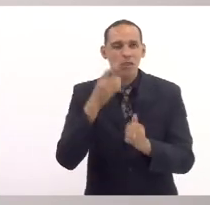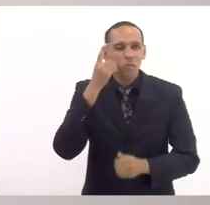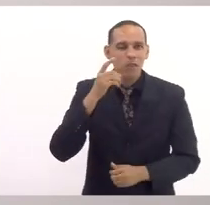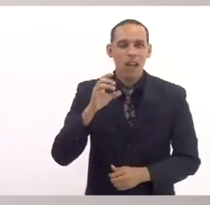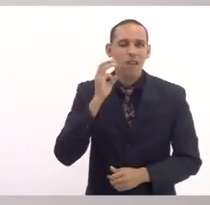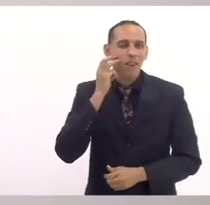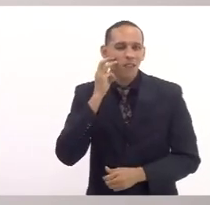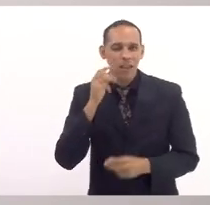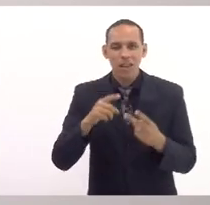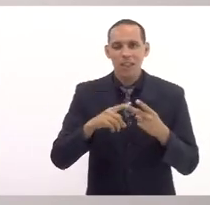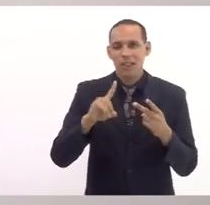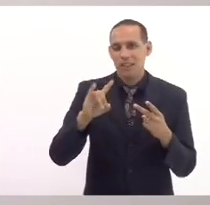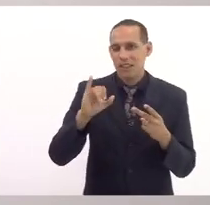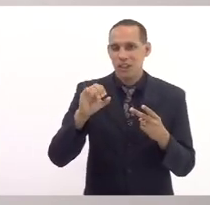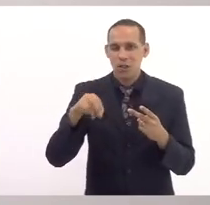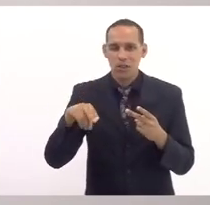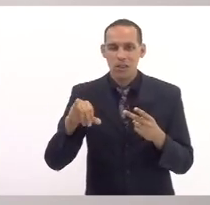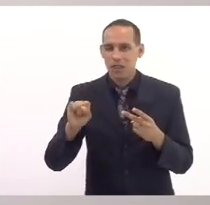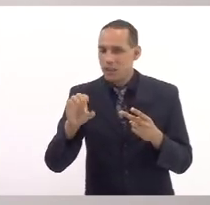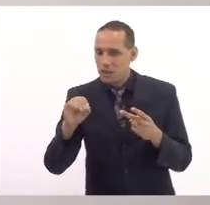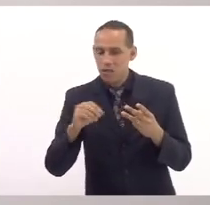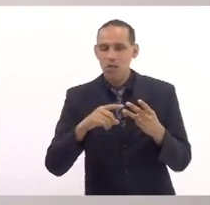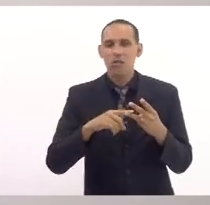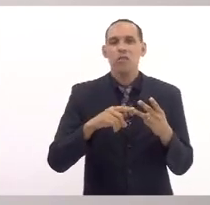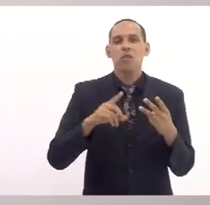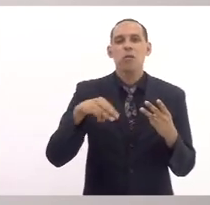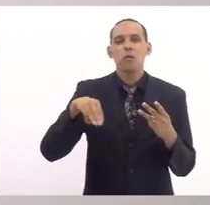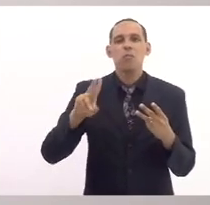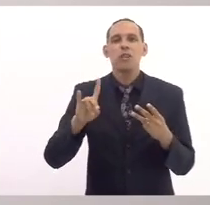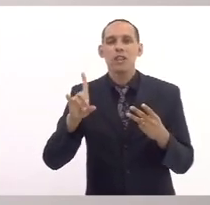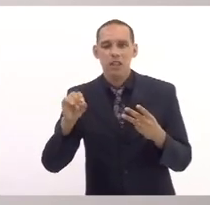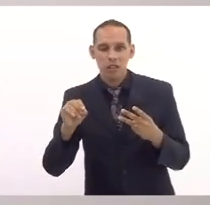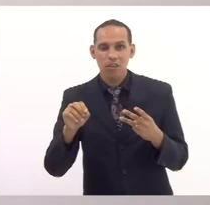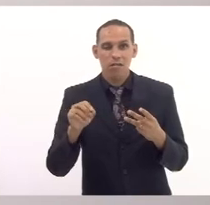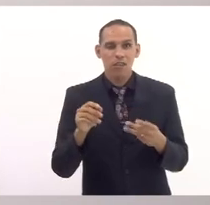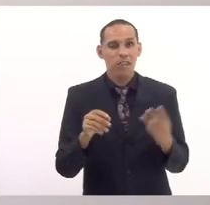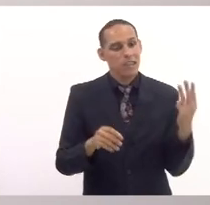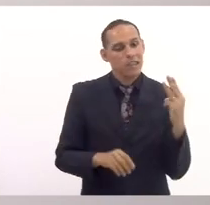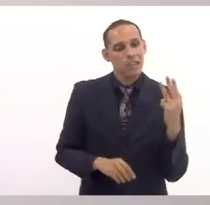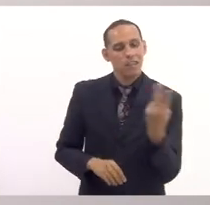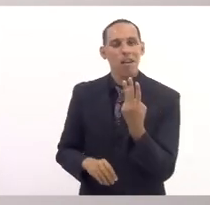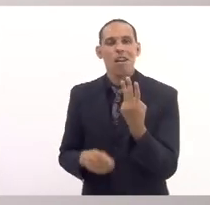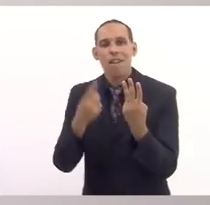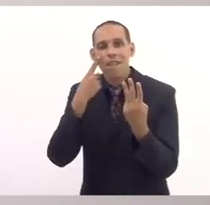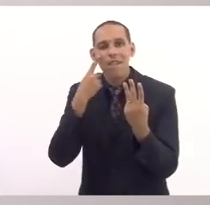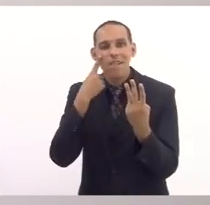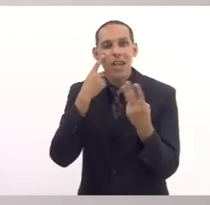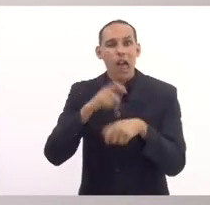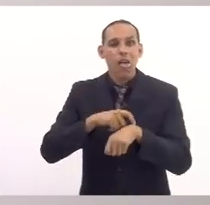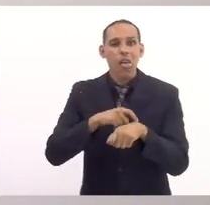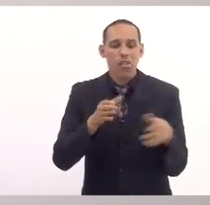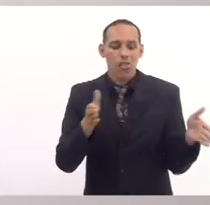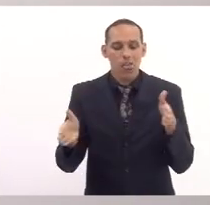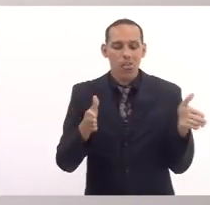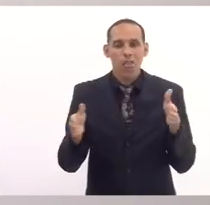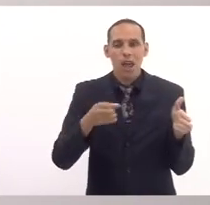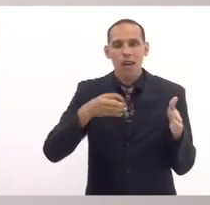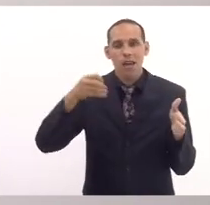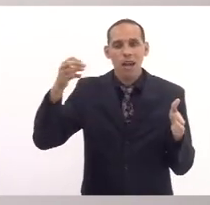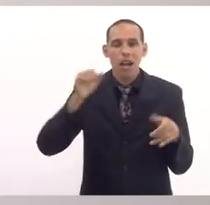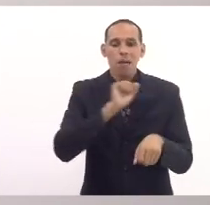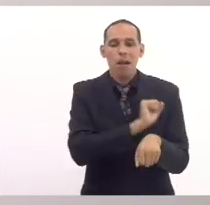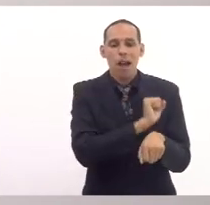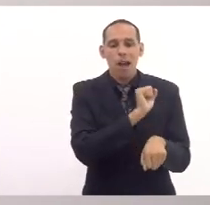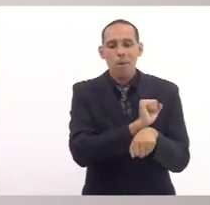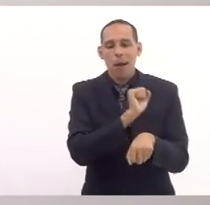e o Murilo também estava pela Getransp. Ele viu o tempo de duração da viagem, o quanto demorava parando em